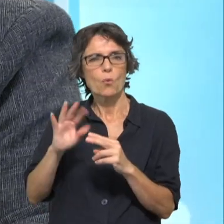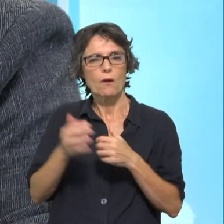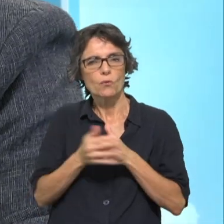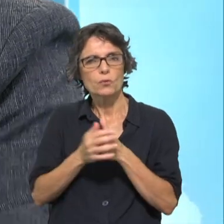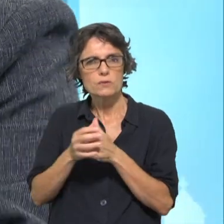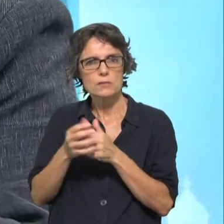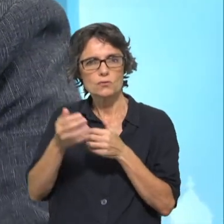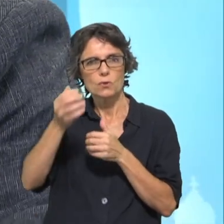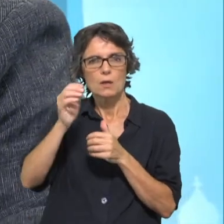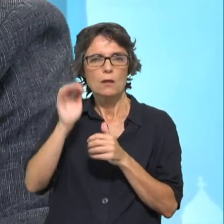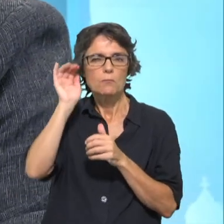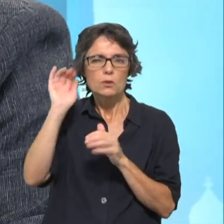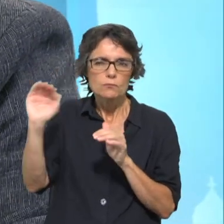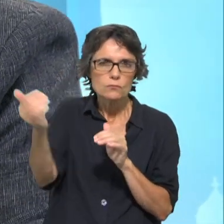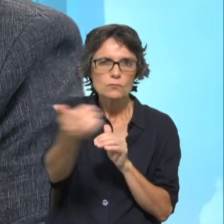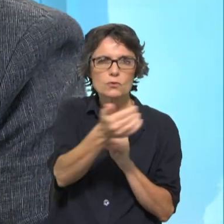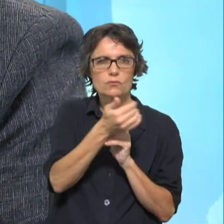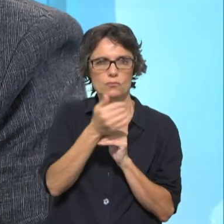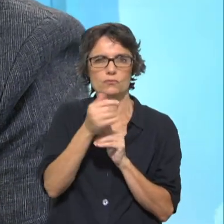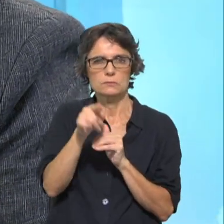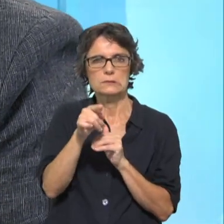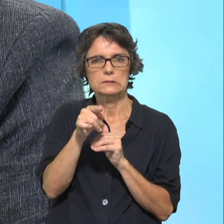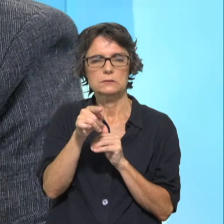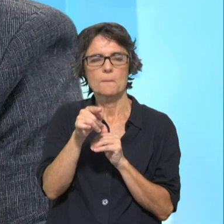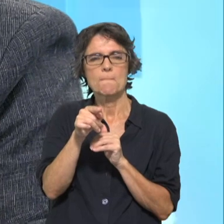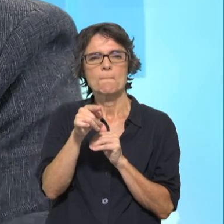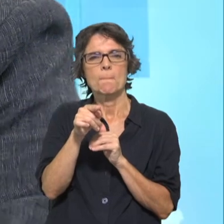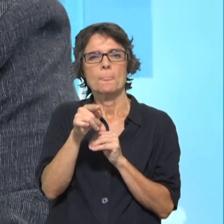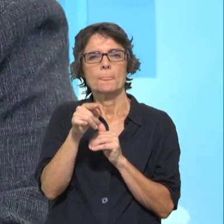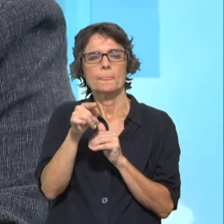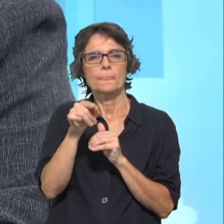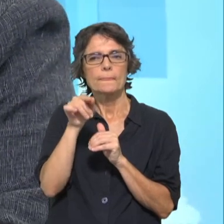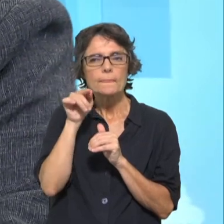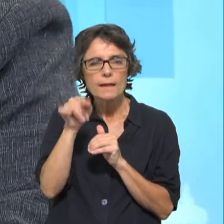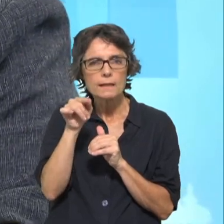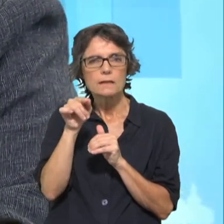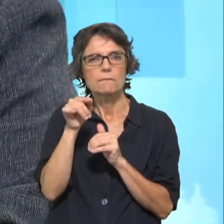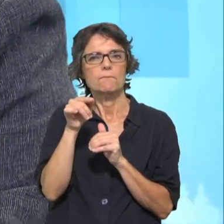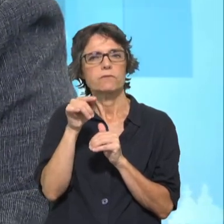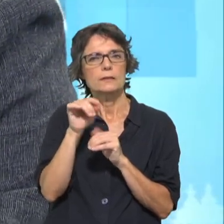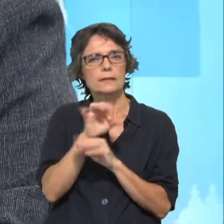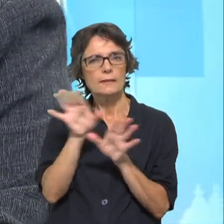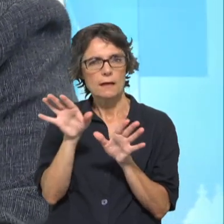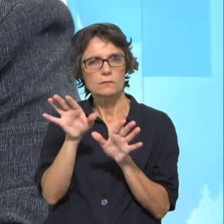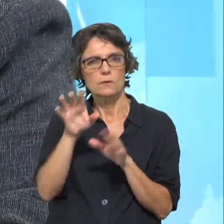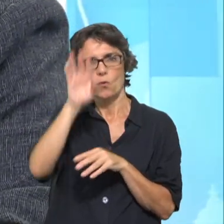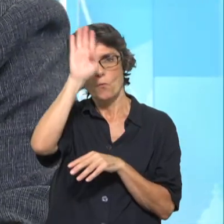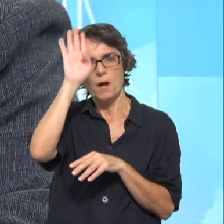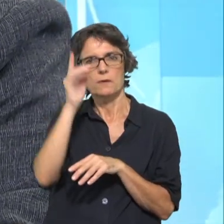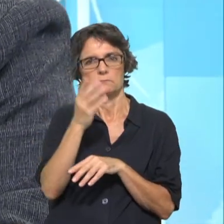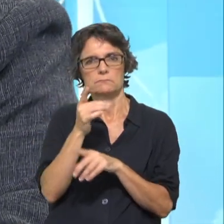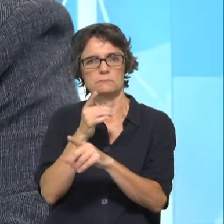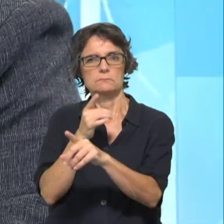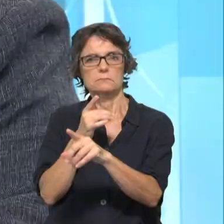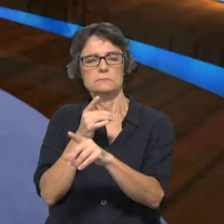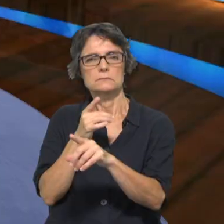a Assembleia, apesar da forma como os trabalhos decorreram, parece-me que foi bastante evidente e, portanto, foi criado aqui da parte do Papa uma espécie de